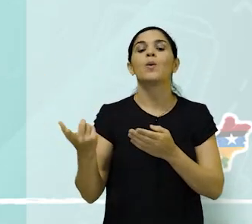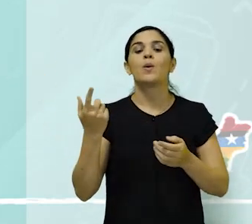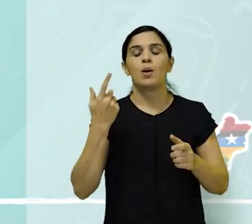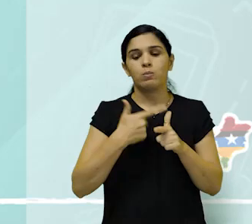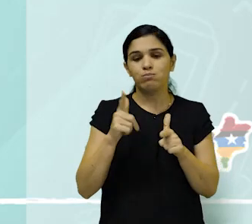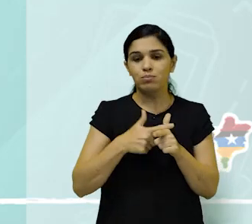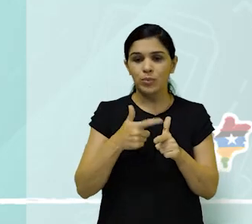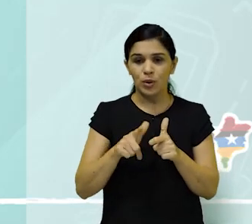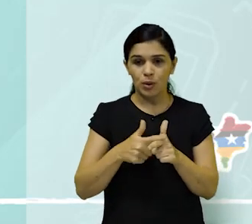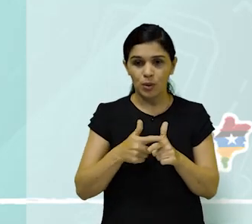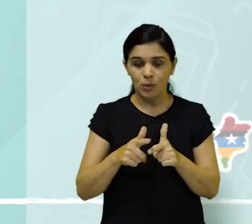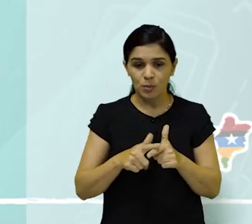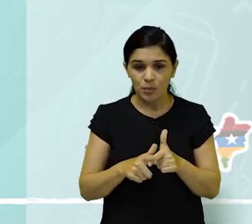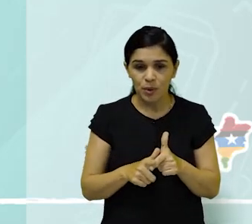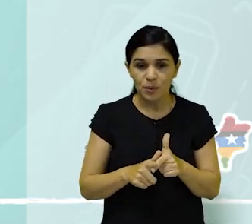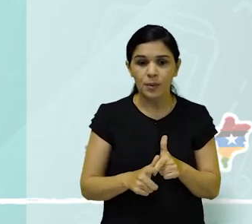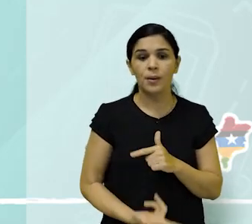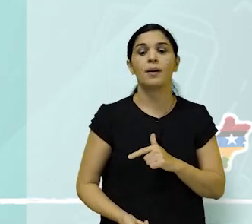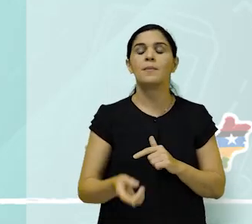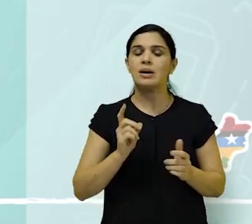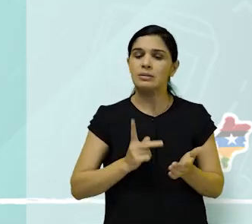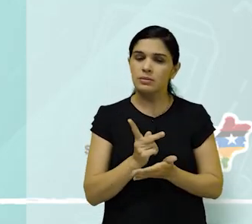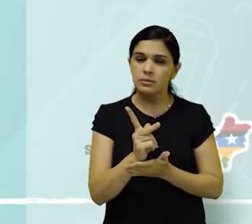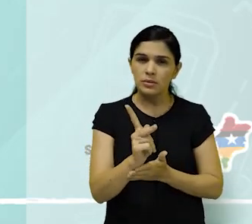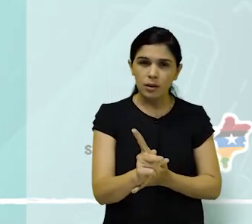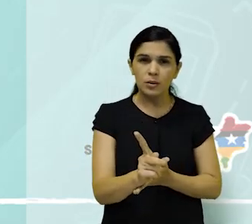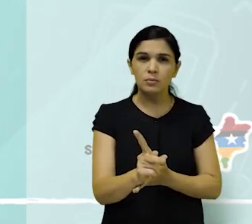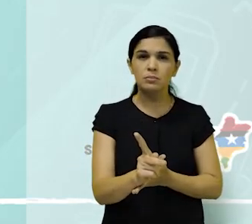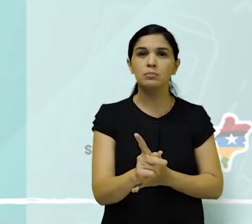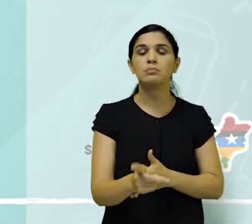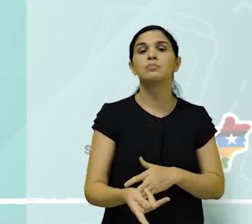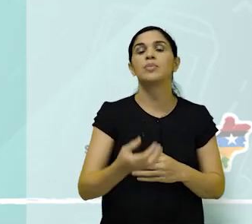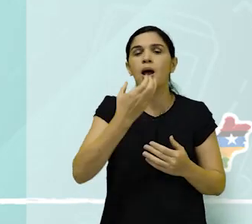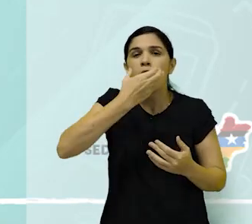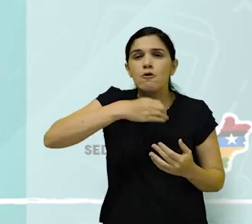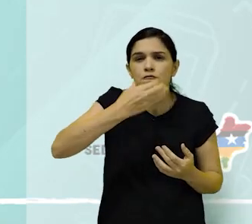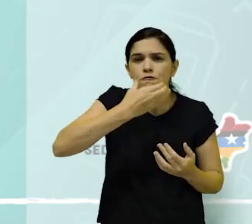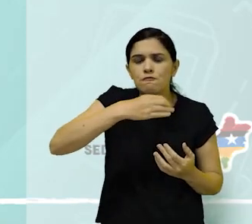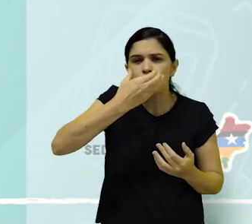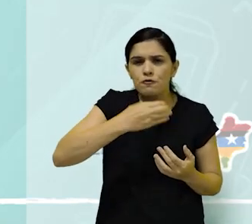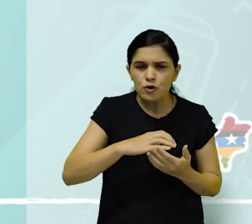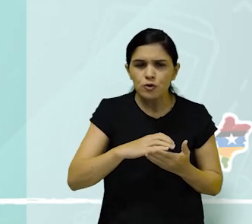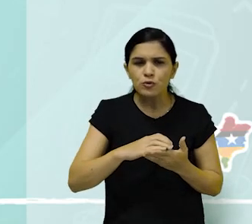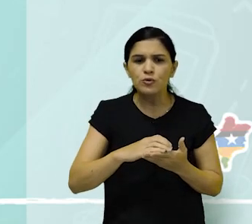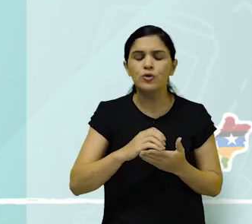Vigorexia. A vigorexia é um transtorno de ansiedade que faz com que o paciente tenha uma